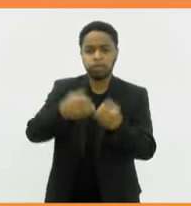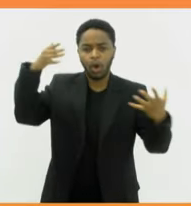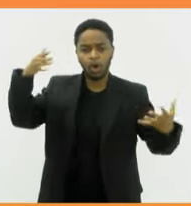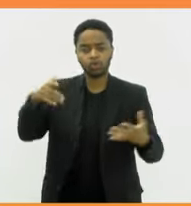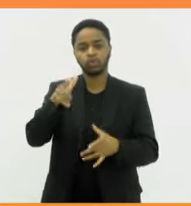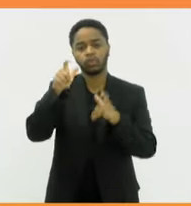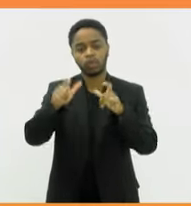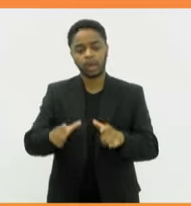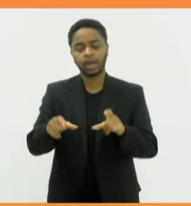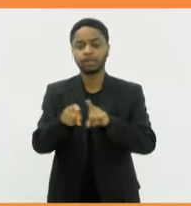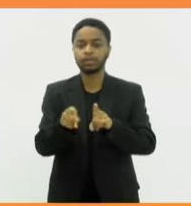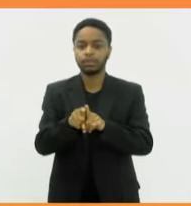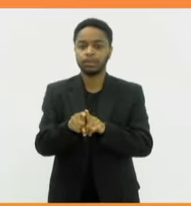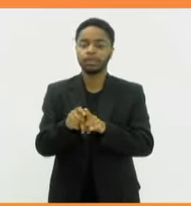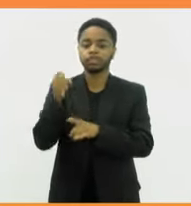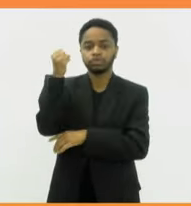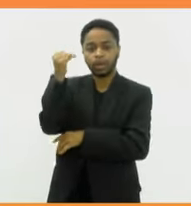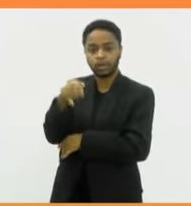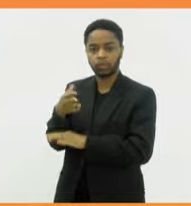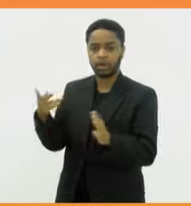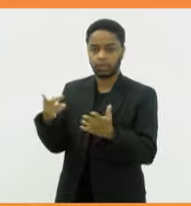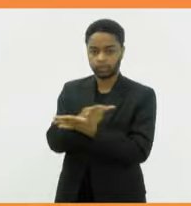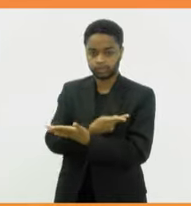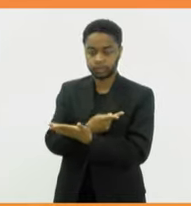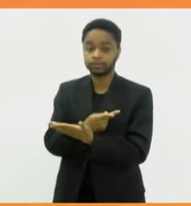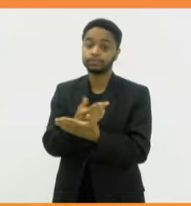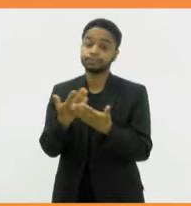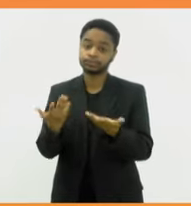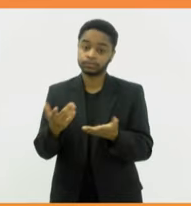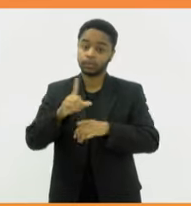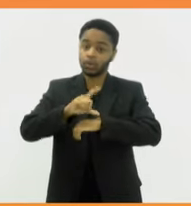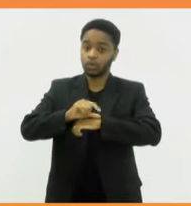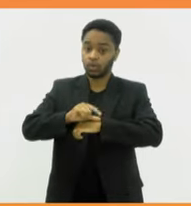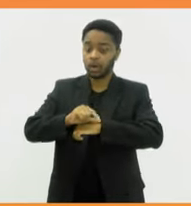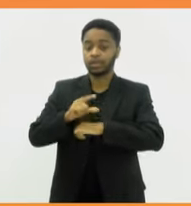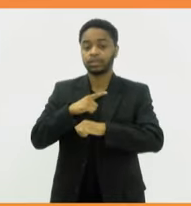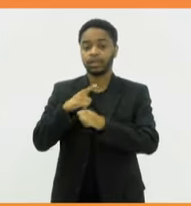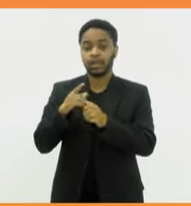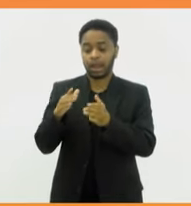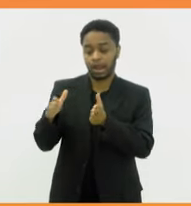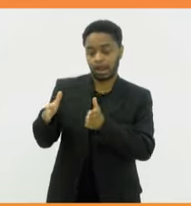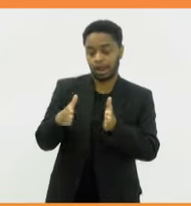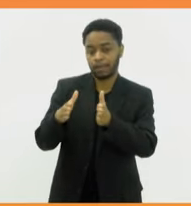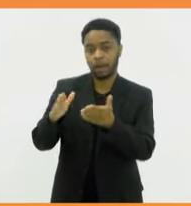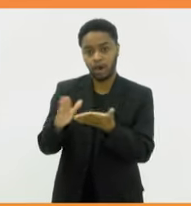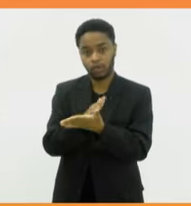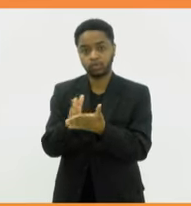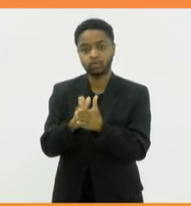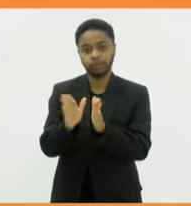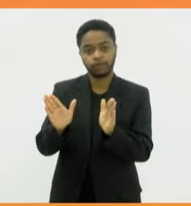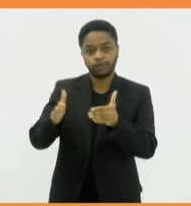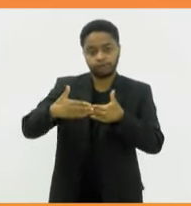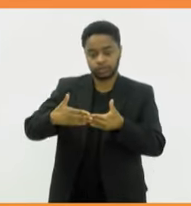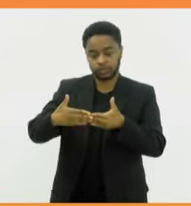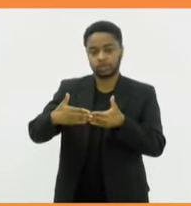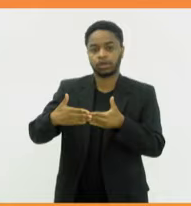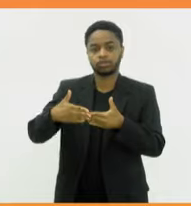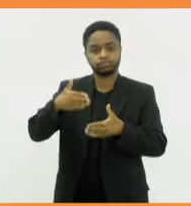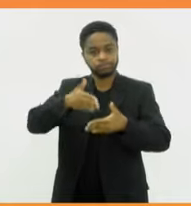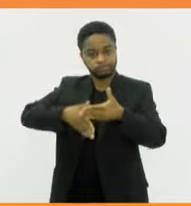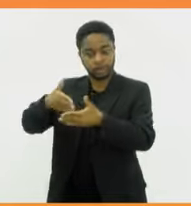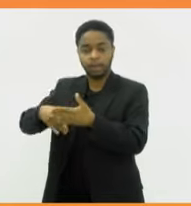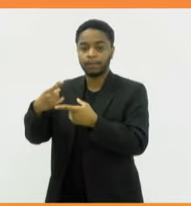serão feitas durante as madrugadas e, nesses horários, alguns trechos da rodovia terão que ser fechados. É uma obra muito